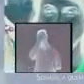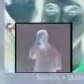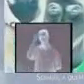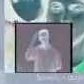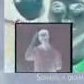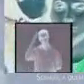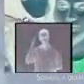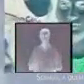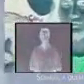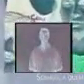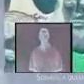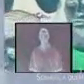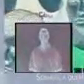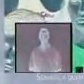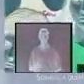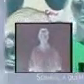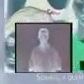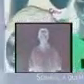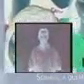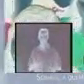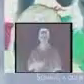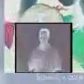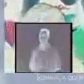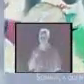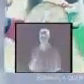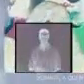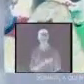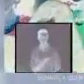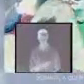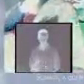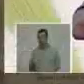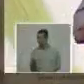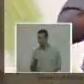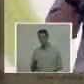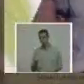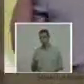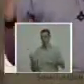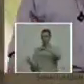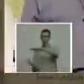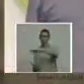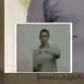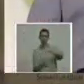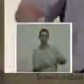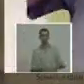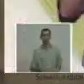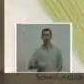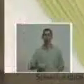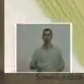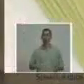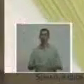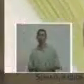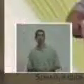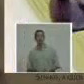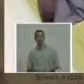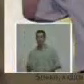só de mim eu não vivo sozinho nesse mundo Talvez o que depender de mim Eu até me esforce muito para dar tudo